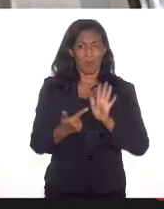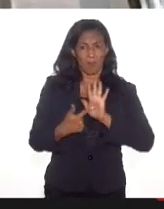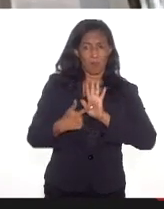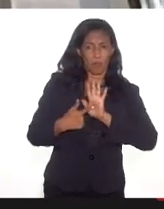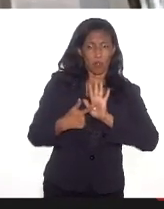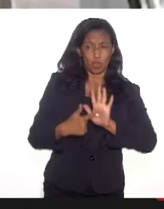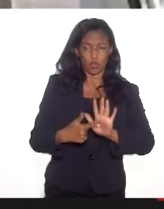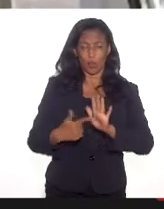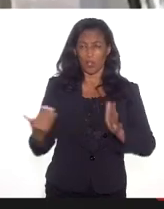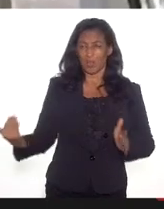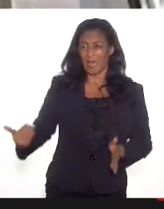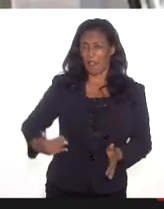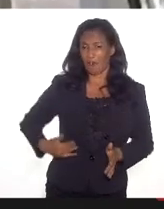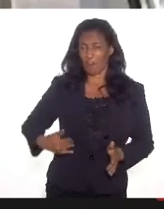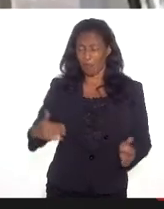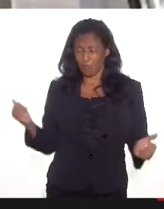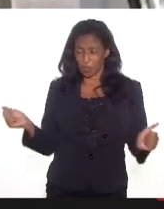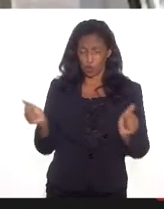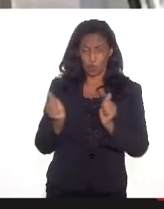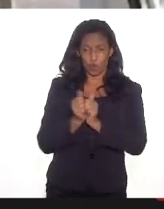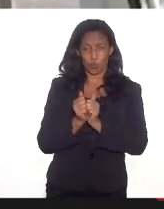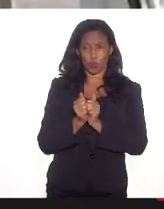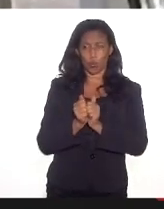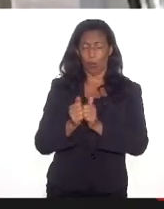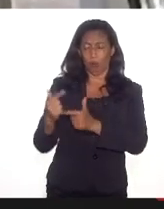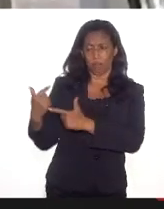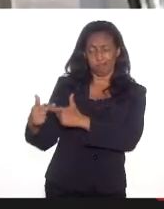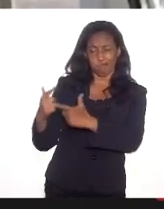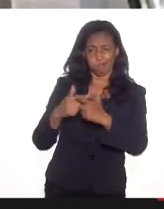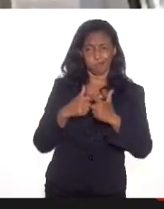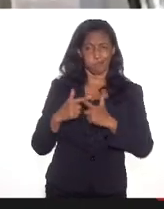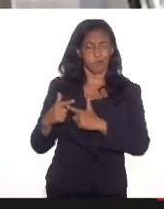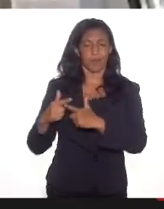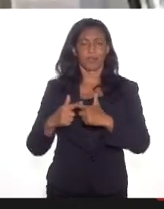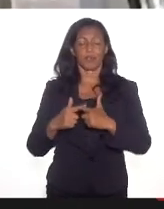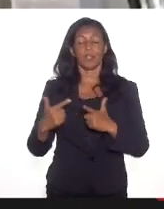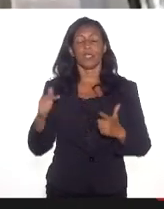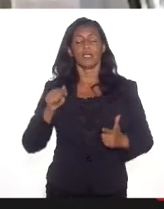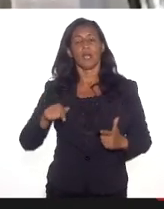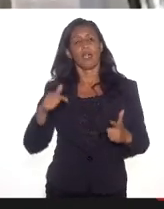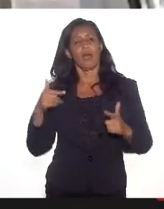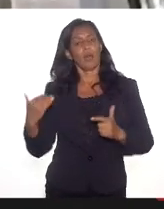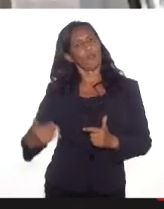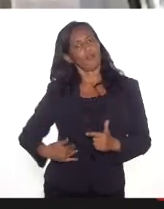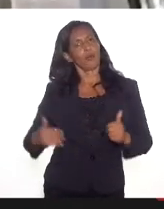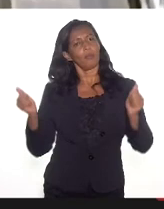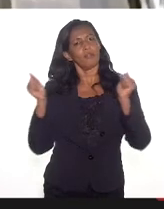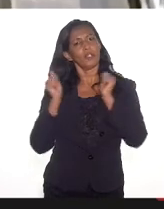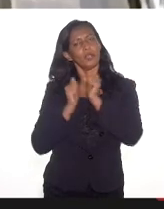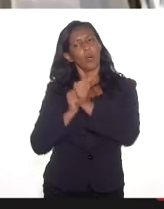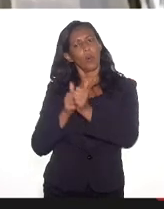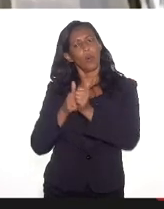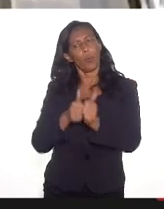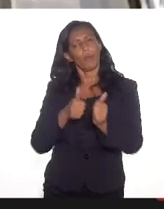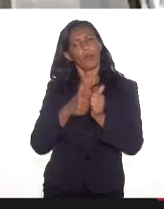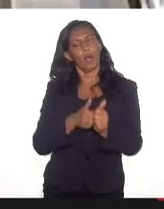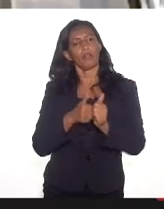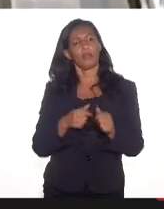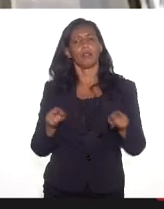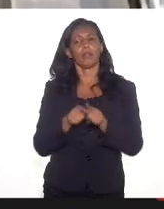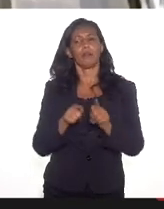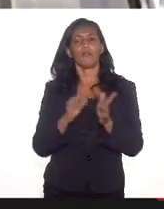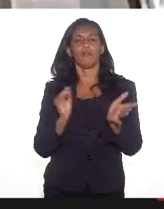vem acompanhada de uma série de questões né e nesse caso a fome vem também acompanhada da falta de água potável